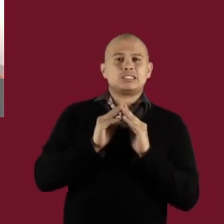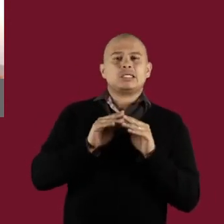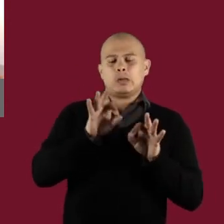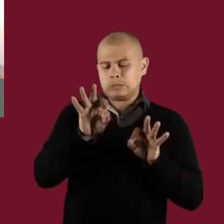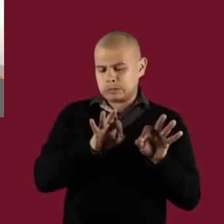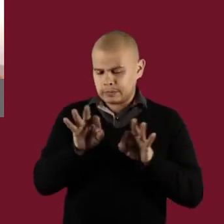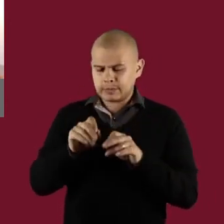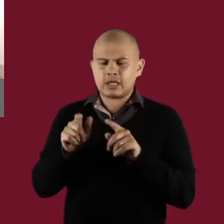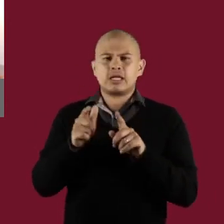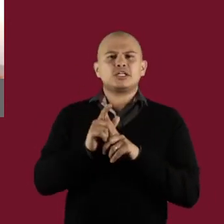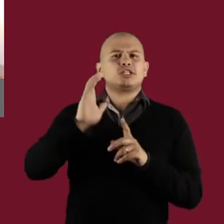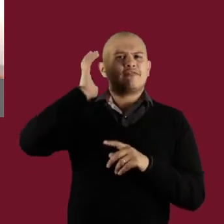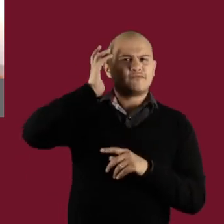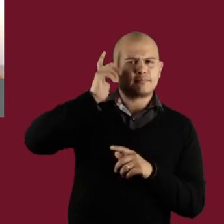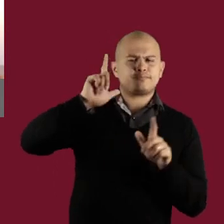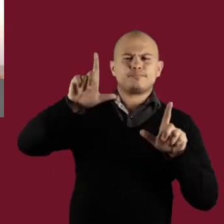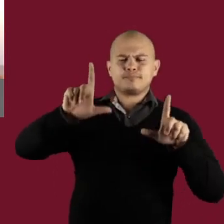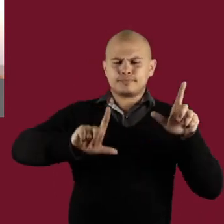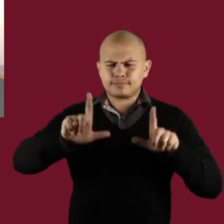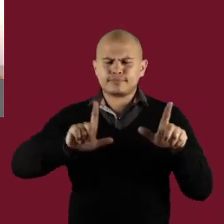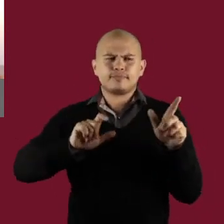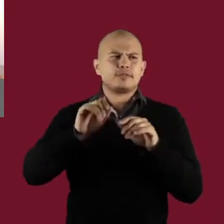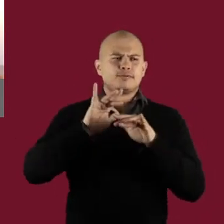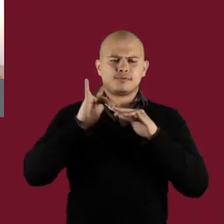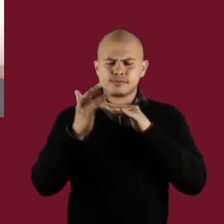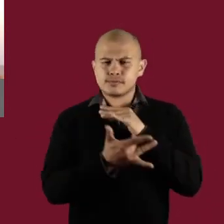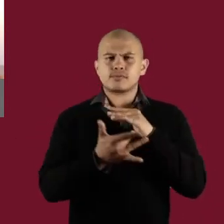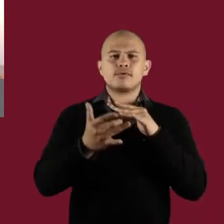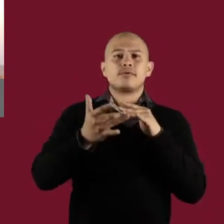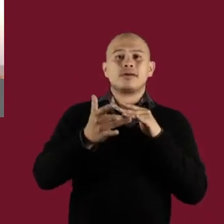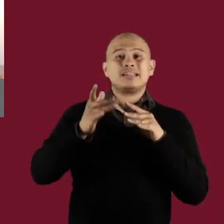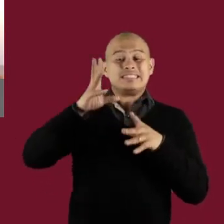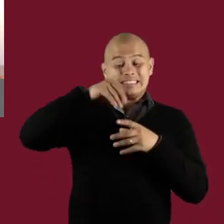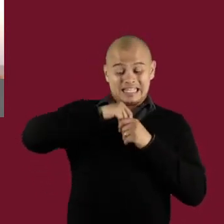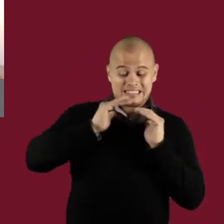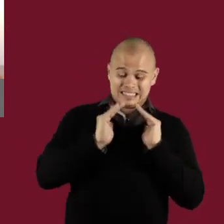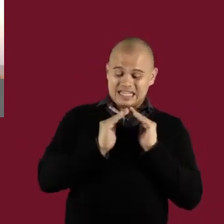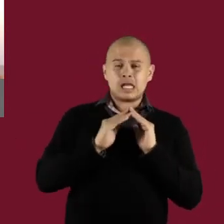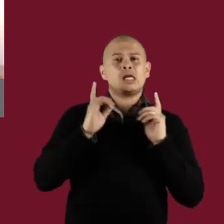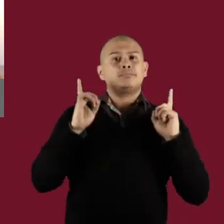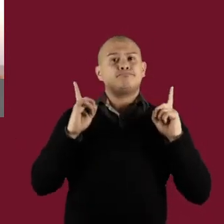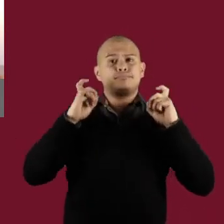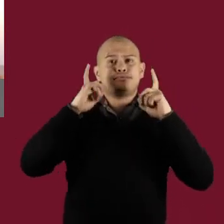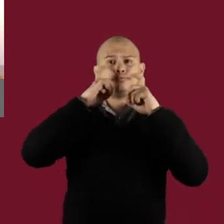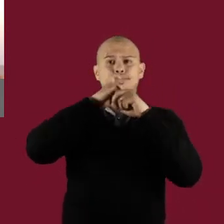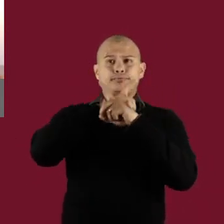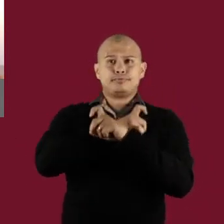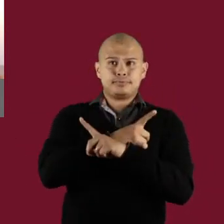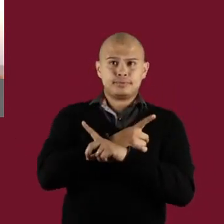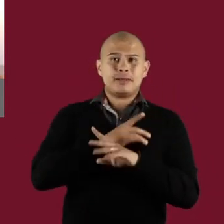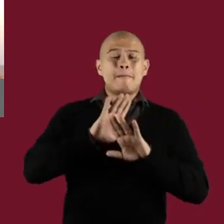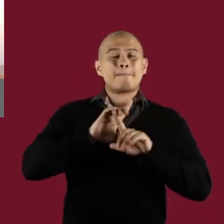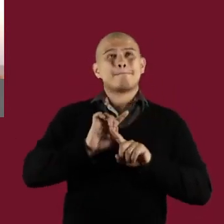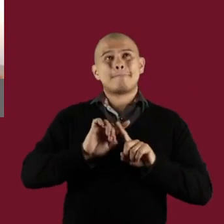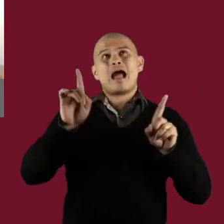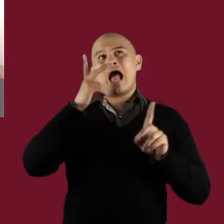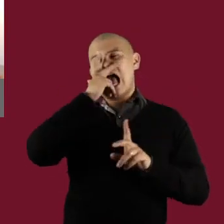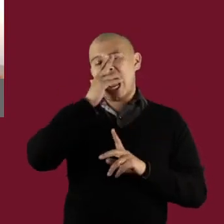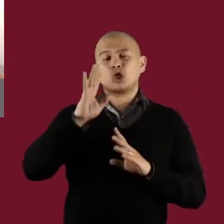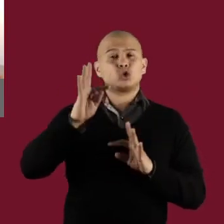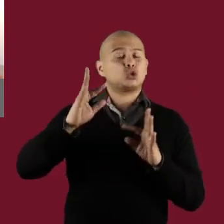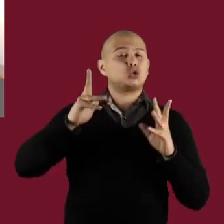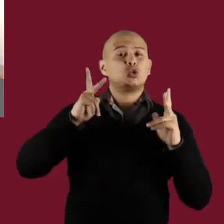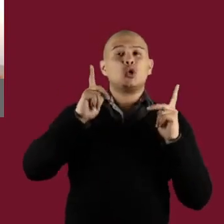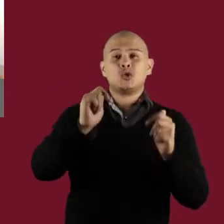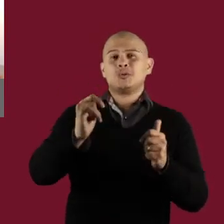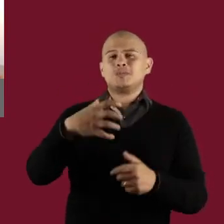programas de rádio, material de internet, rede social, de casa é um desafio. Mas eu acho que se a gente conversar com qualquer profissional, esse desafio